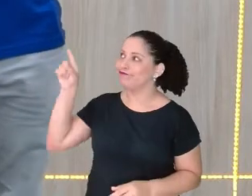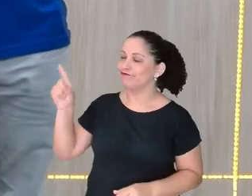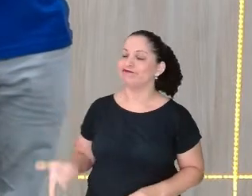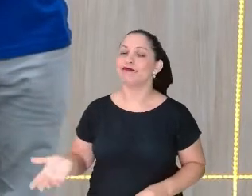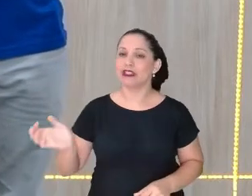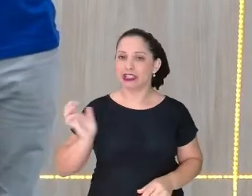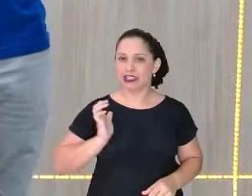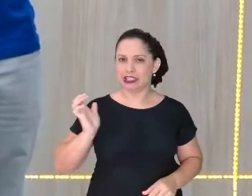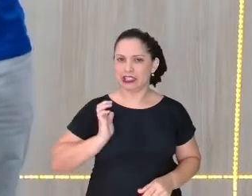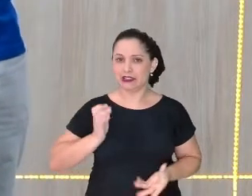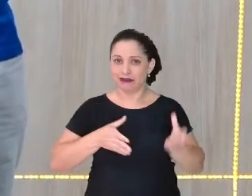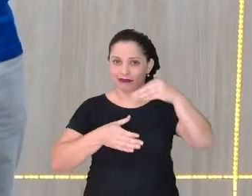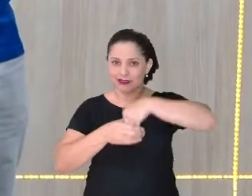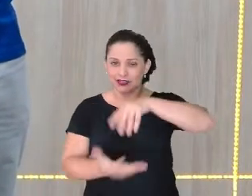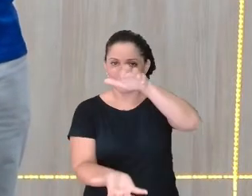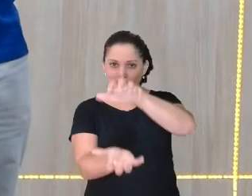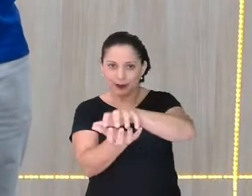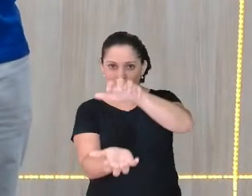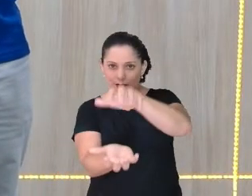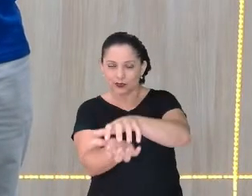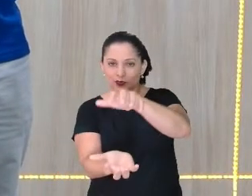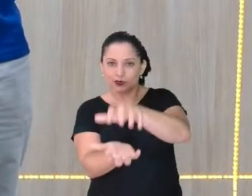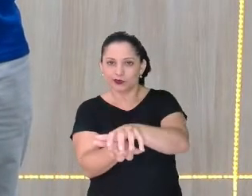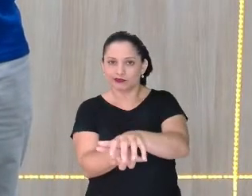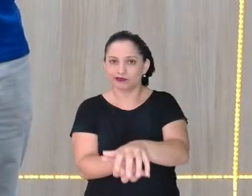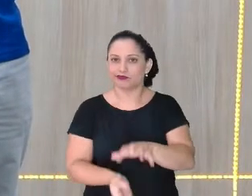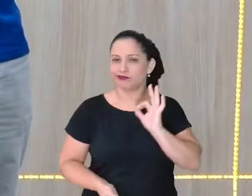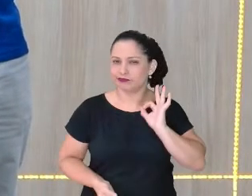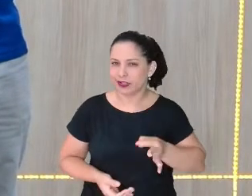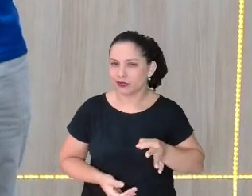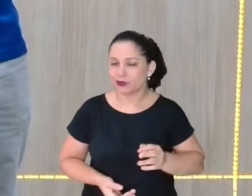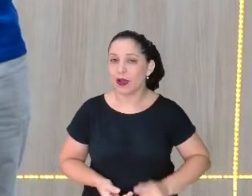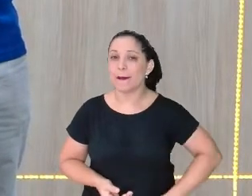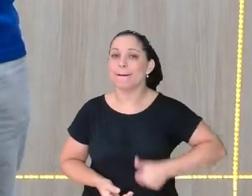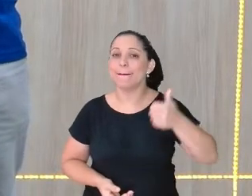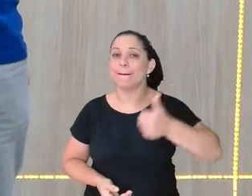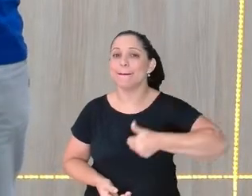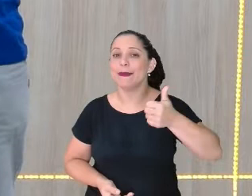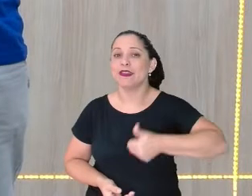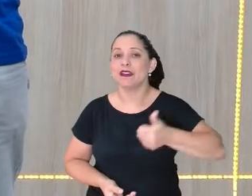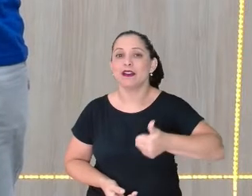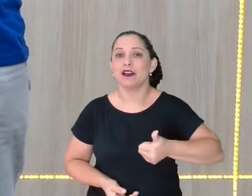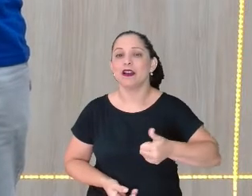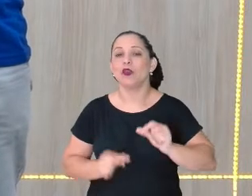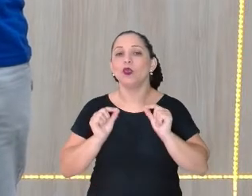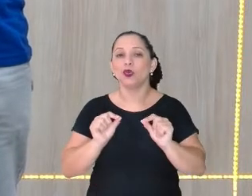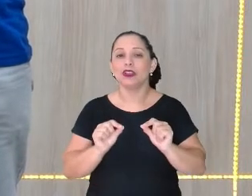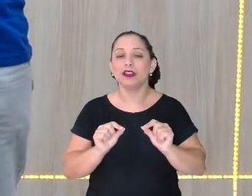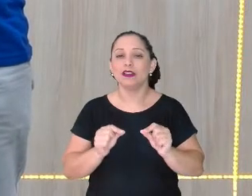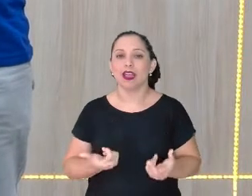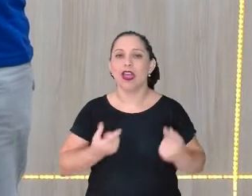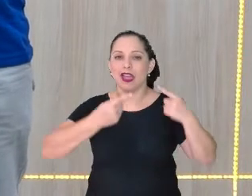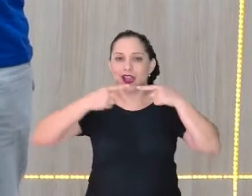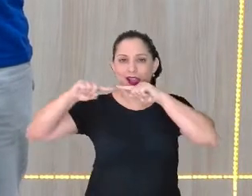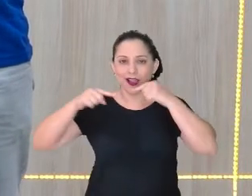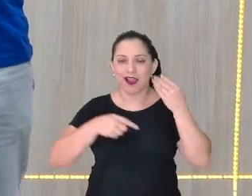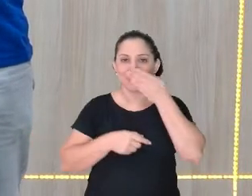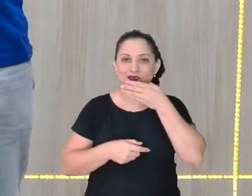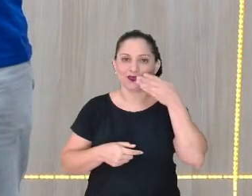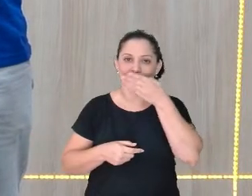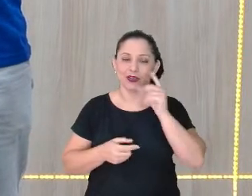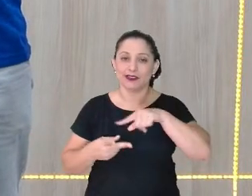que produzia em Pernambuco. Certo? A primeira delas era a cana-de-açúcar e a